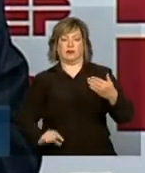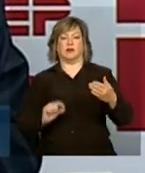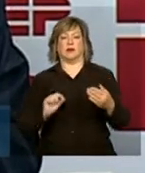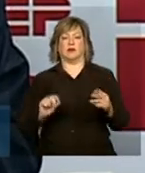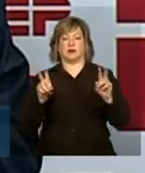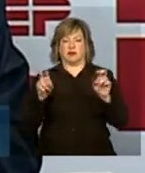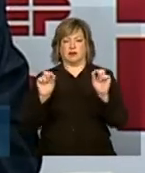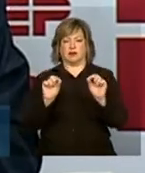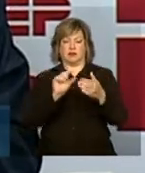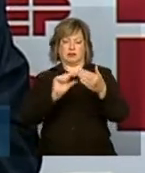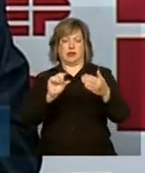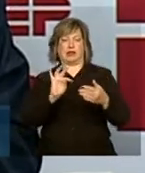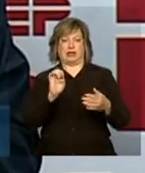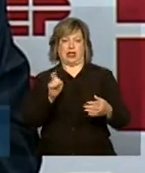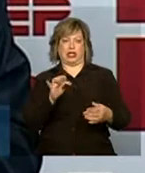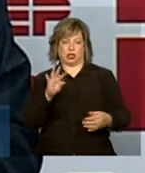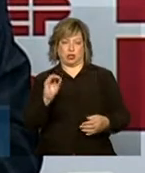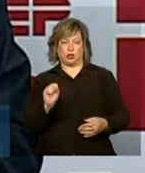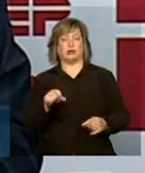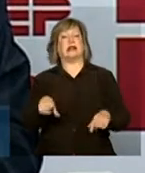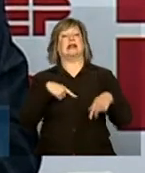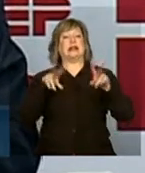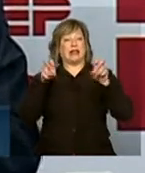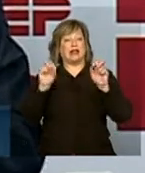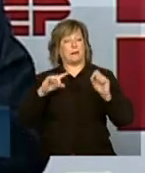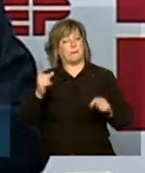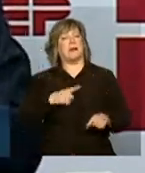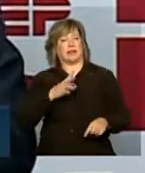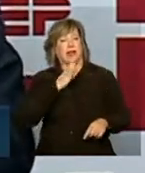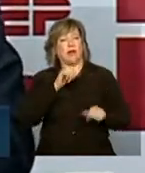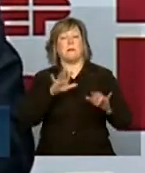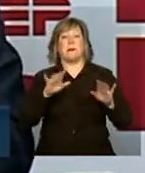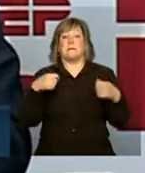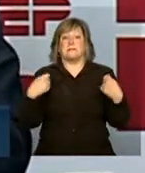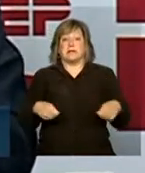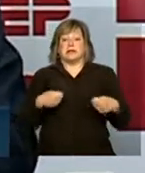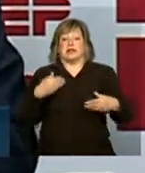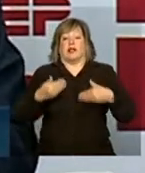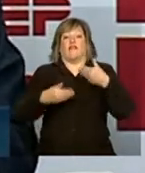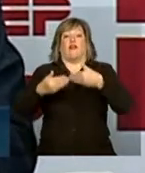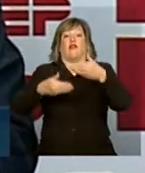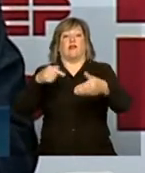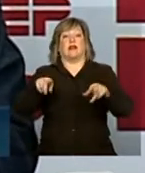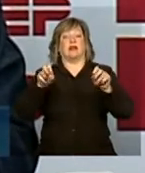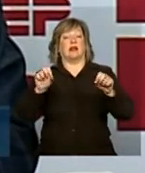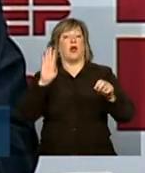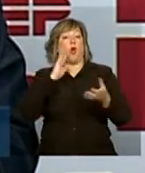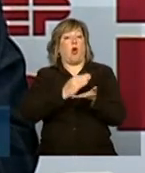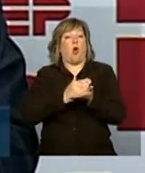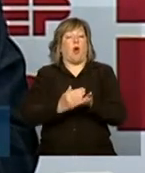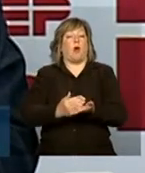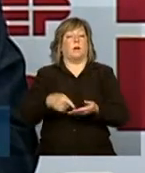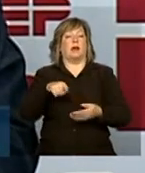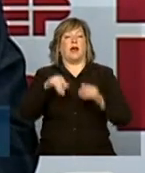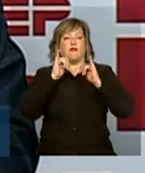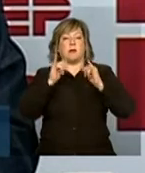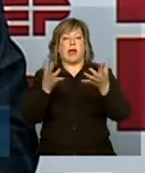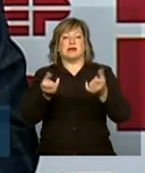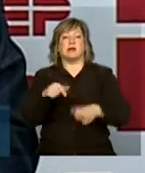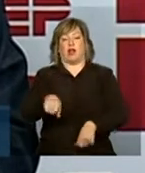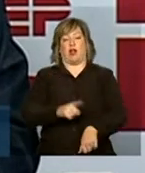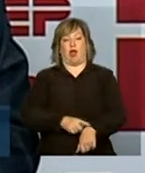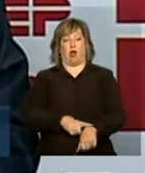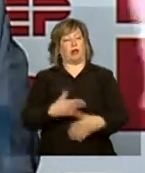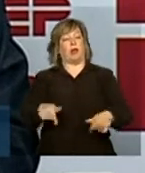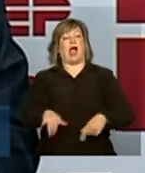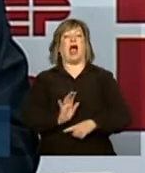colocados. O tema, mesmo que se tenha conhecimento, você precisa desenvolver o tema a partir das informações que recebe na hora. Portanto,